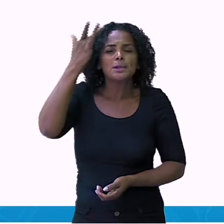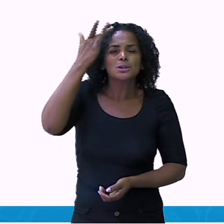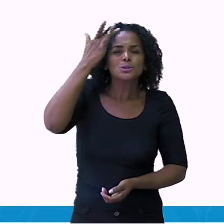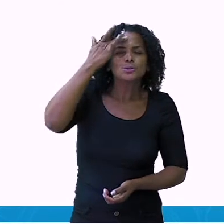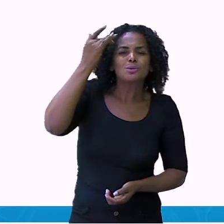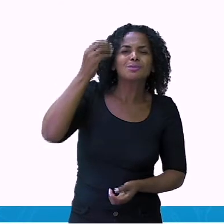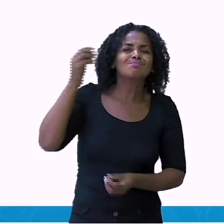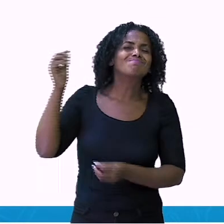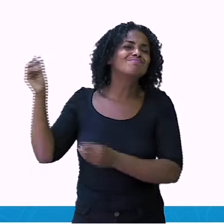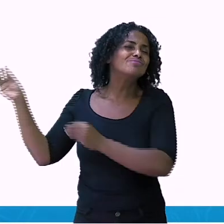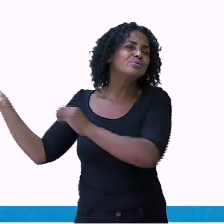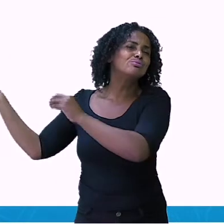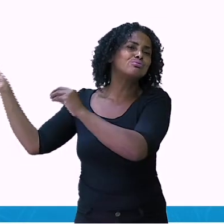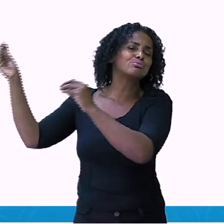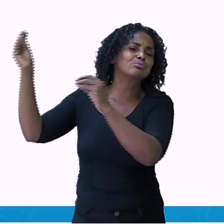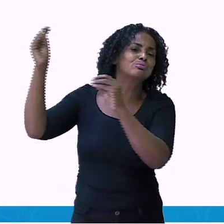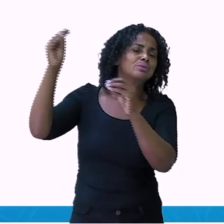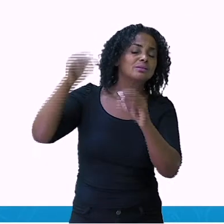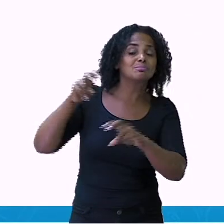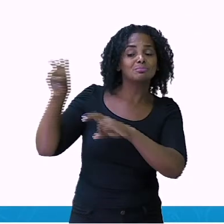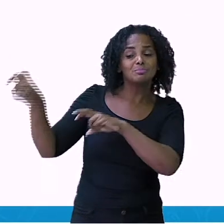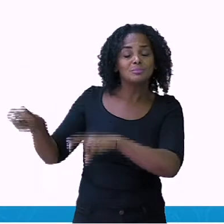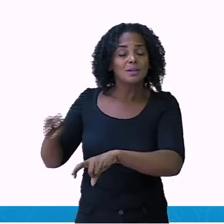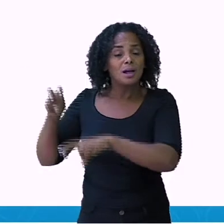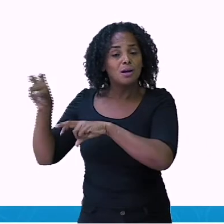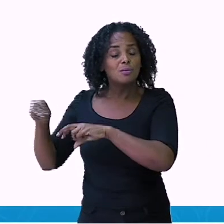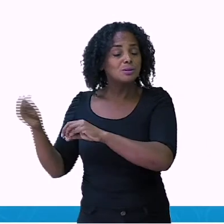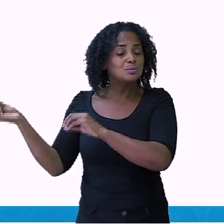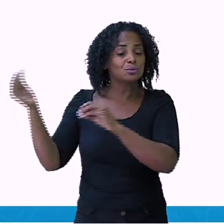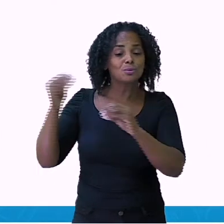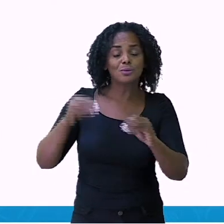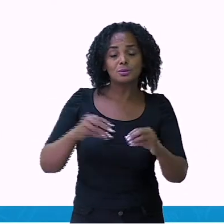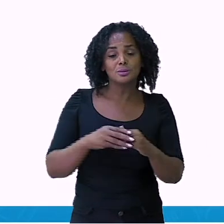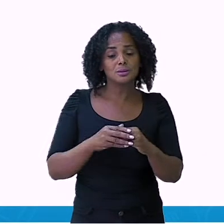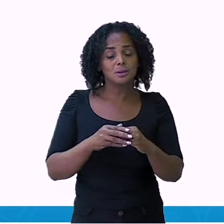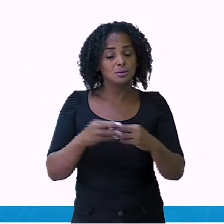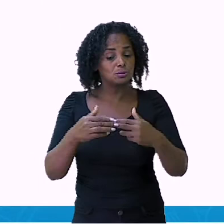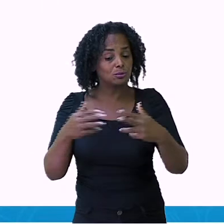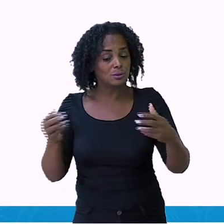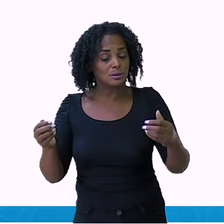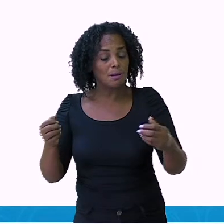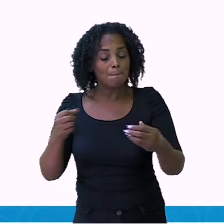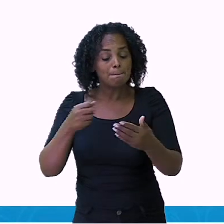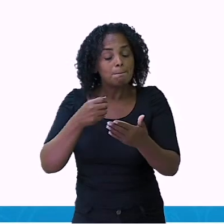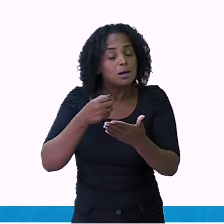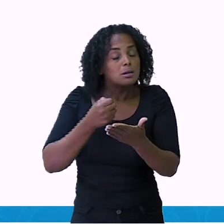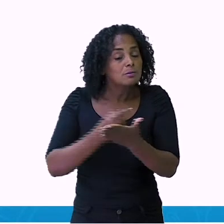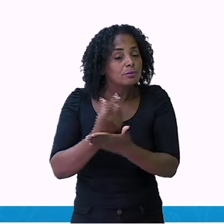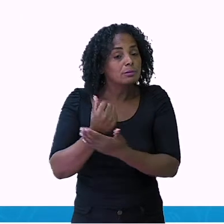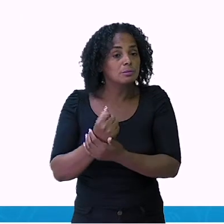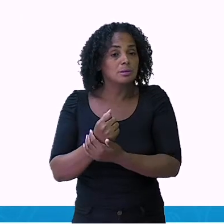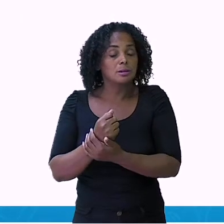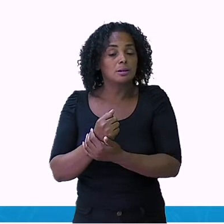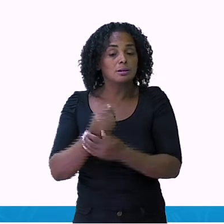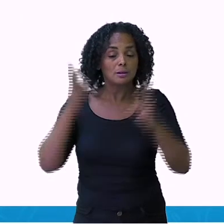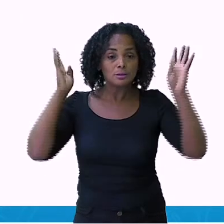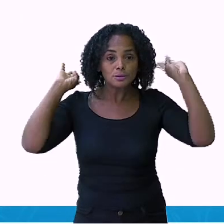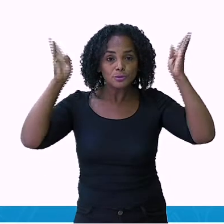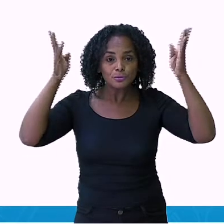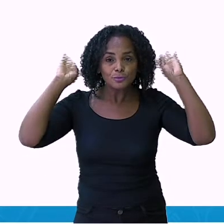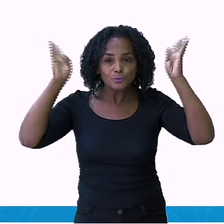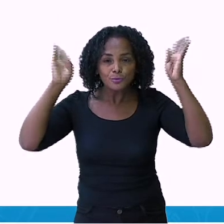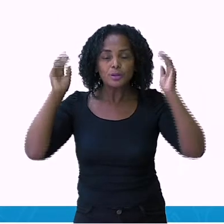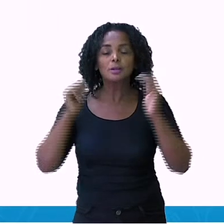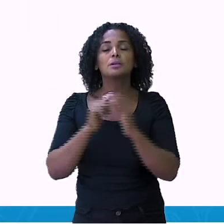do campo, trouxe toda a sua mercadoria, e aí ao invés de vender para o supermercado, ele vai expor ali, né? Já tem uma